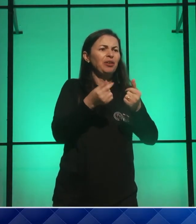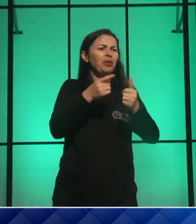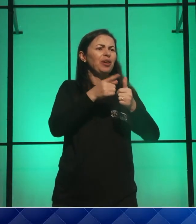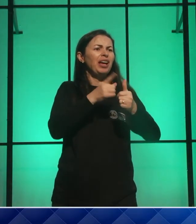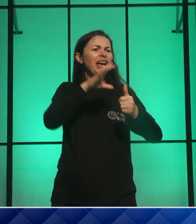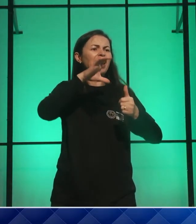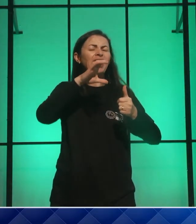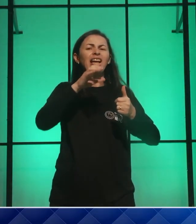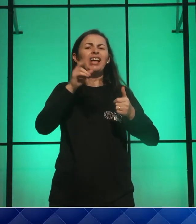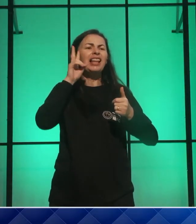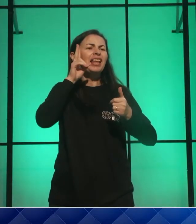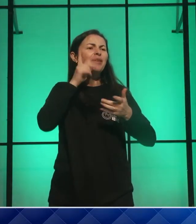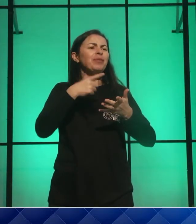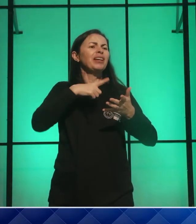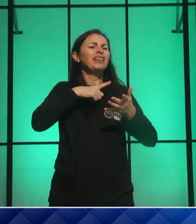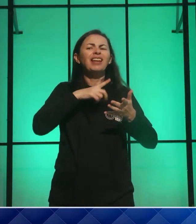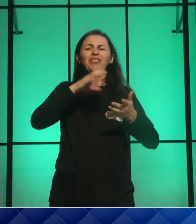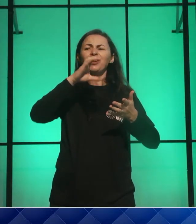cruzado.